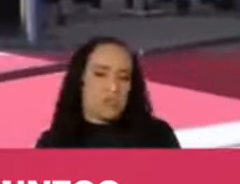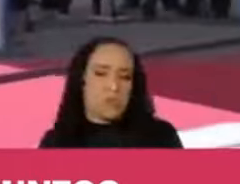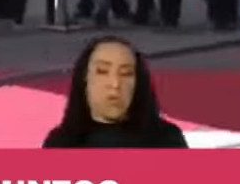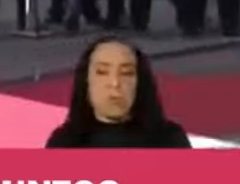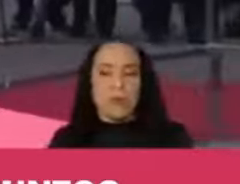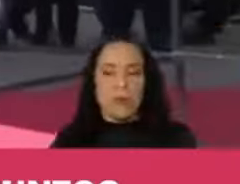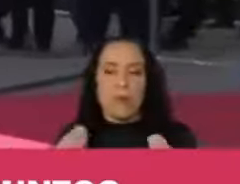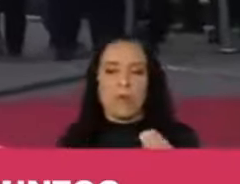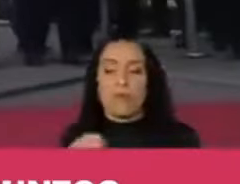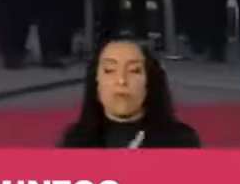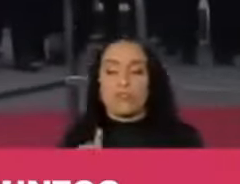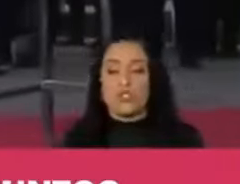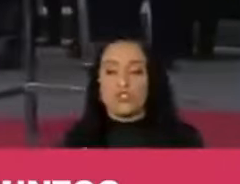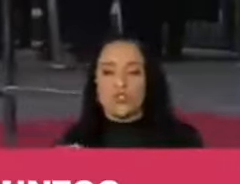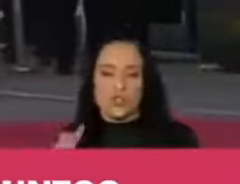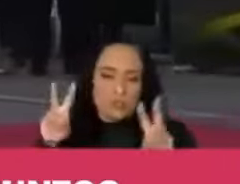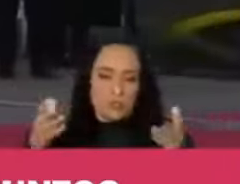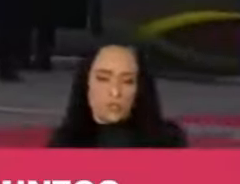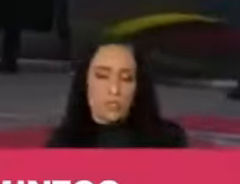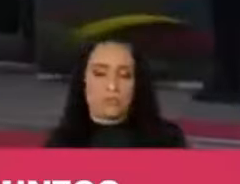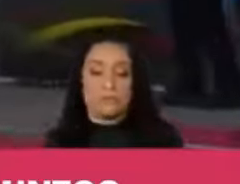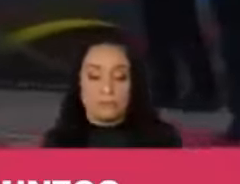Que parece isso, gente?